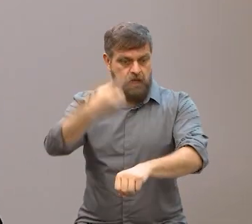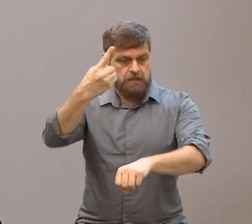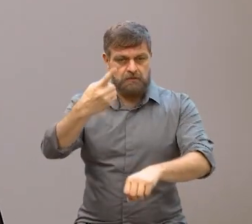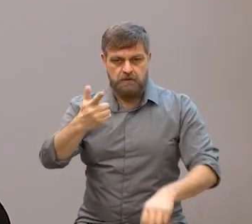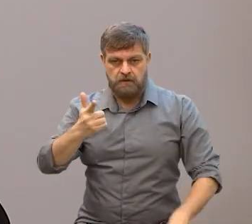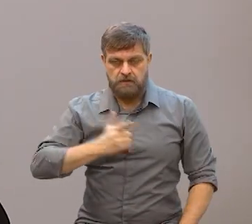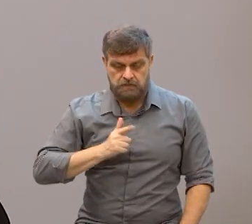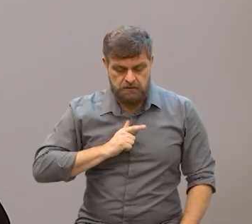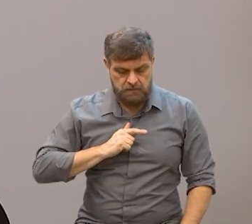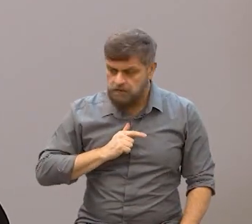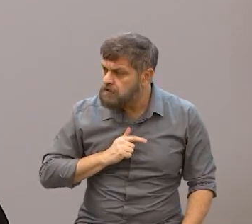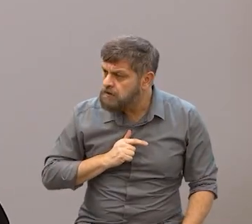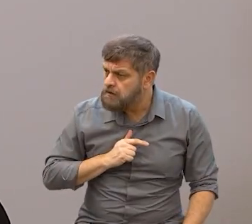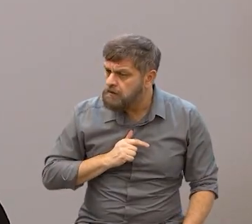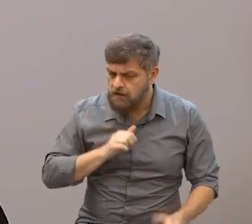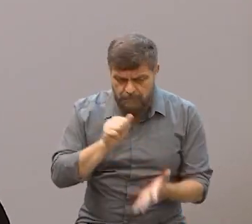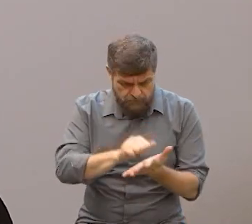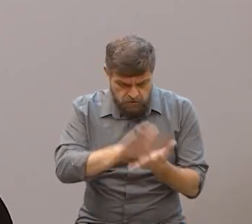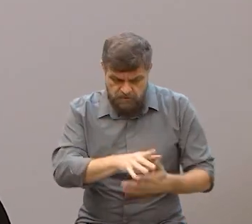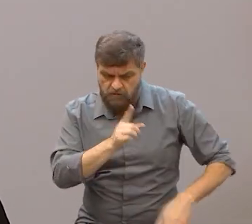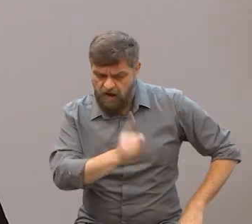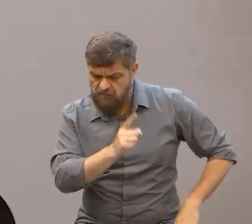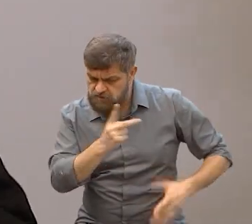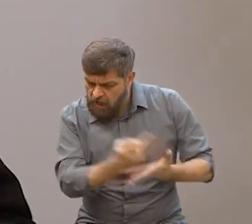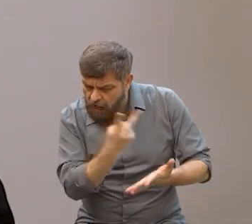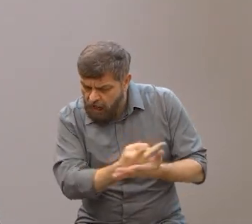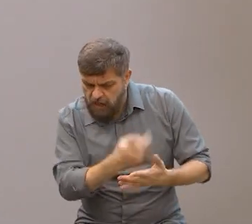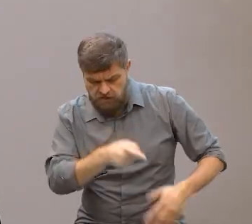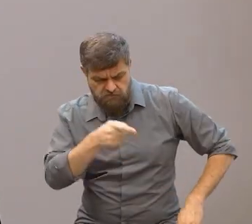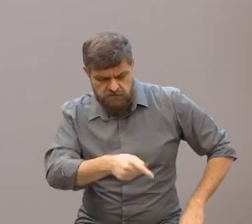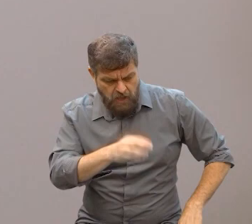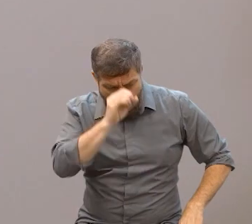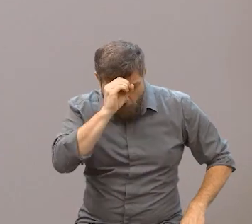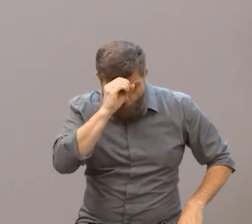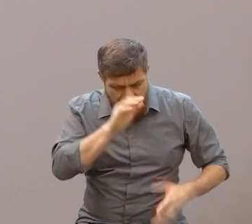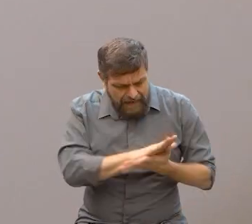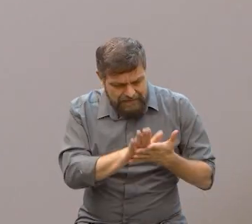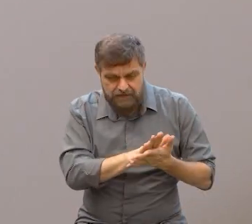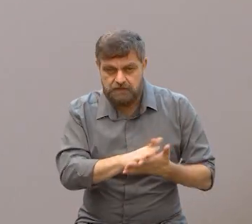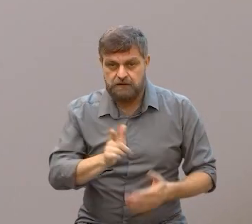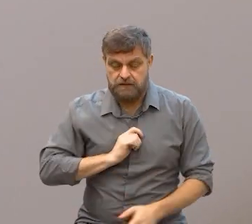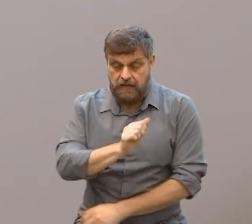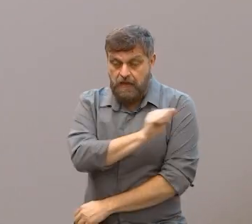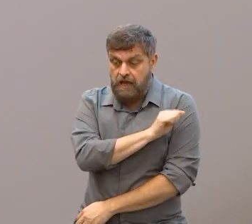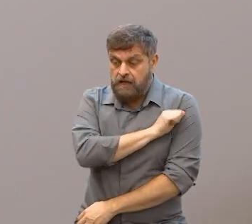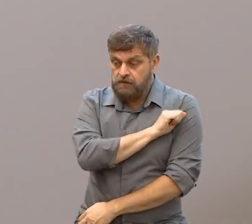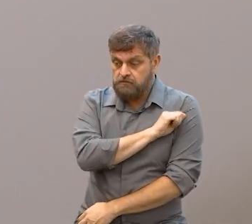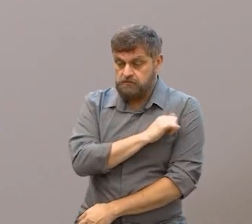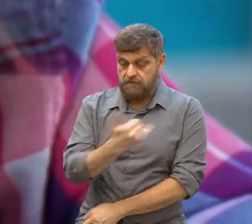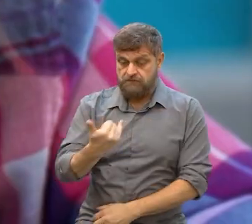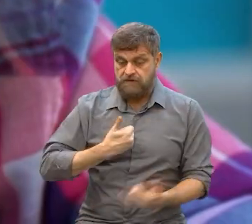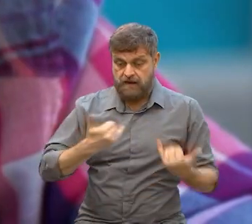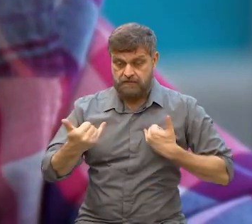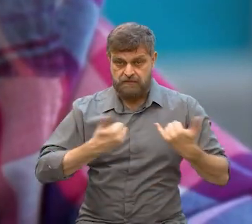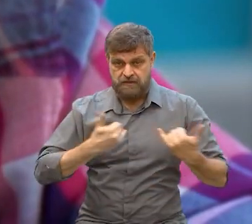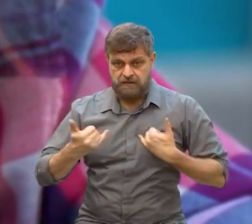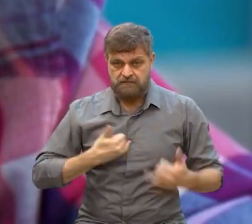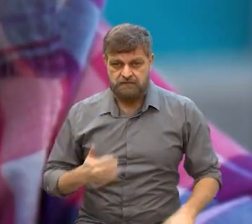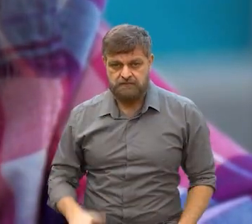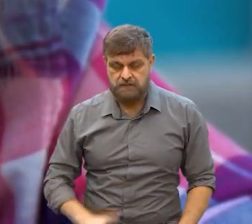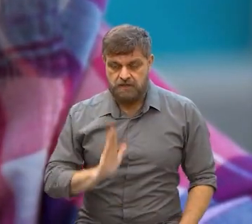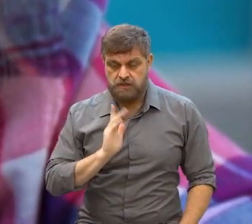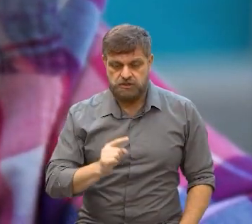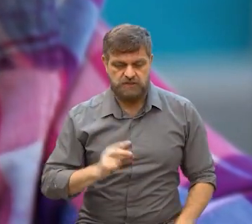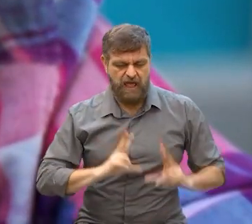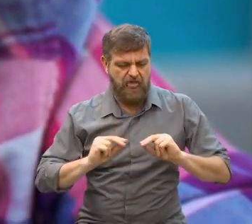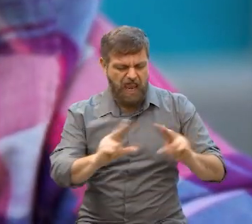avaliação, seria um exame punitivo. Por quê? Geralmente há relatos de alunos que quando acontecia isso, é que eles tinham conversado na